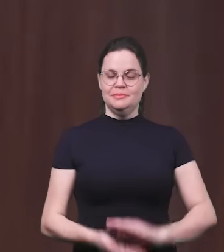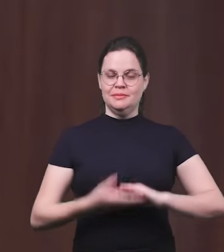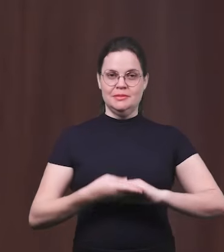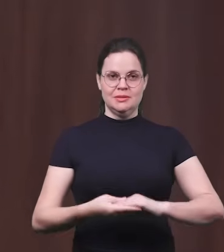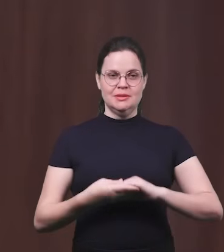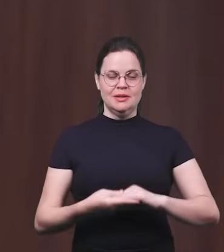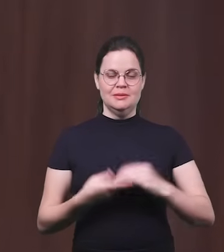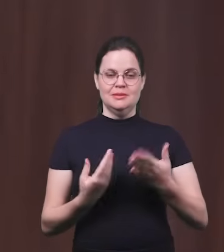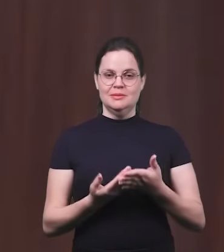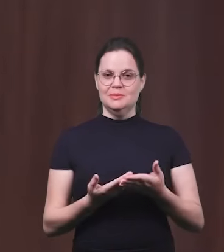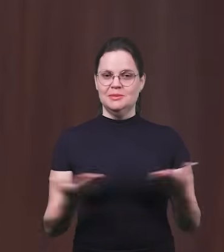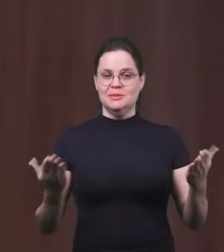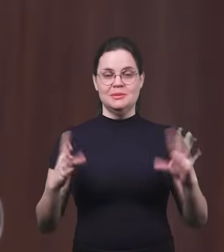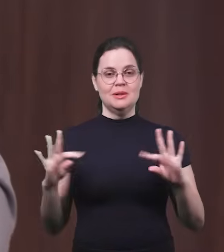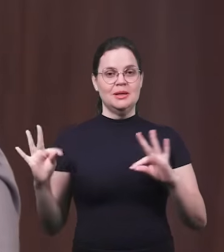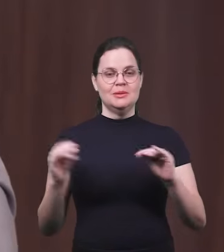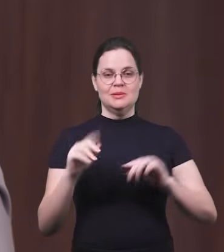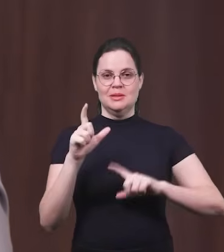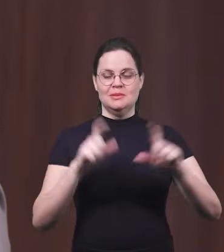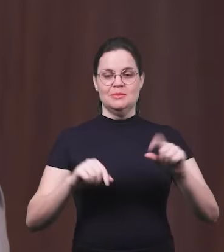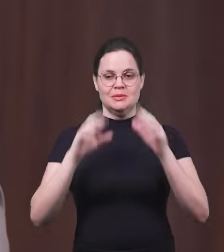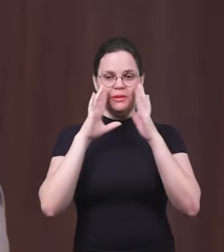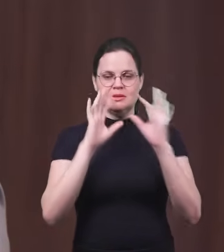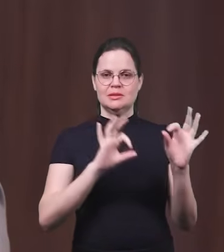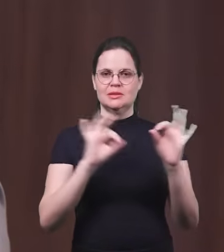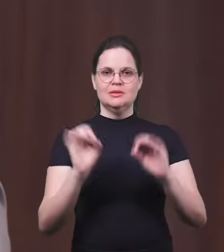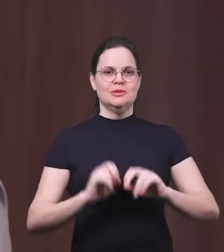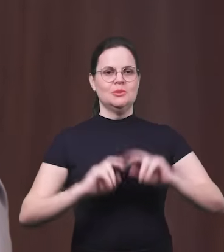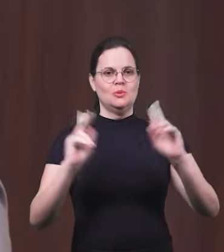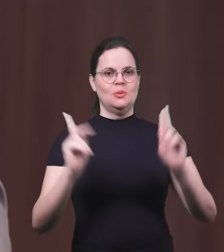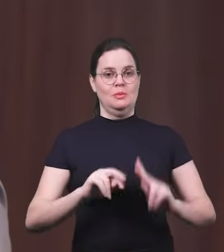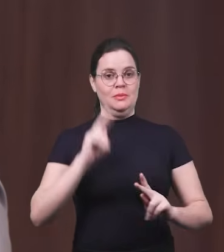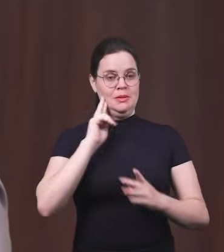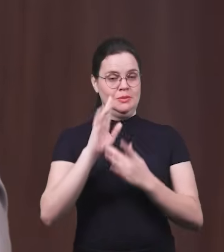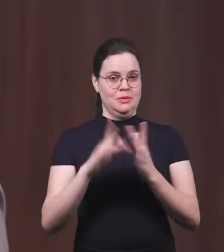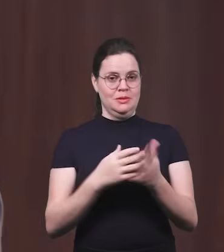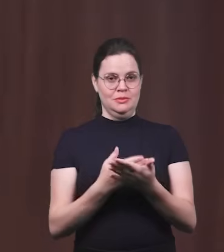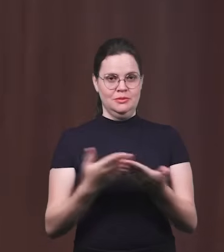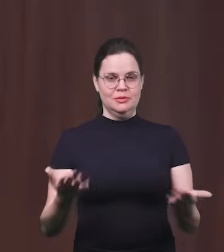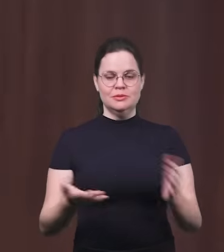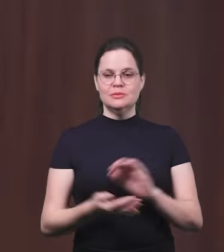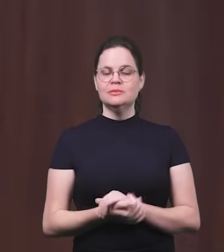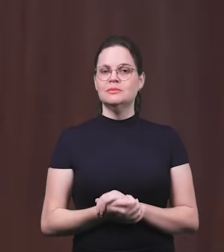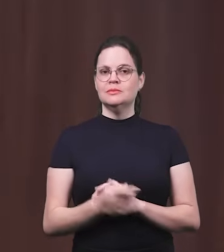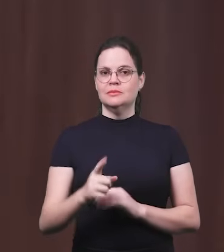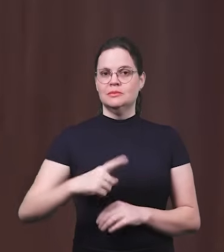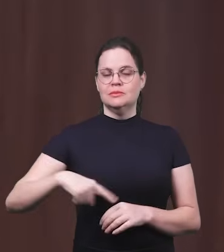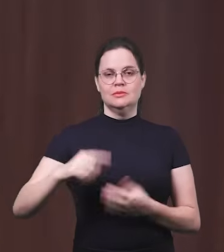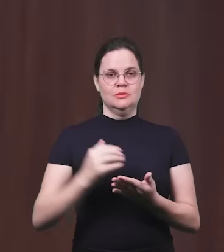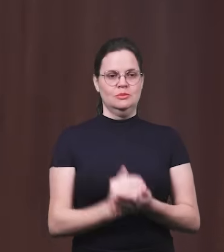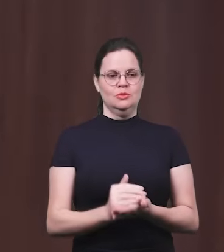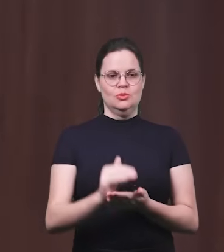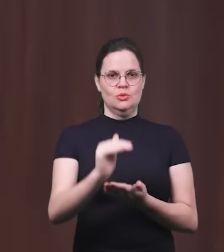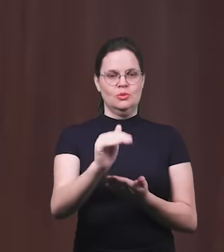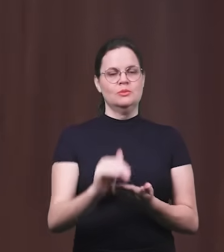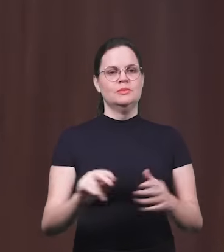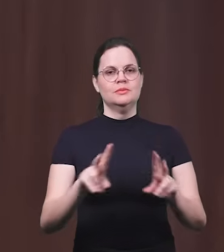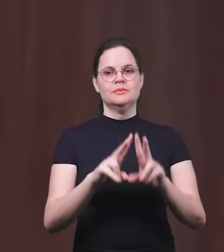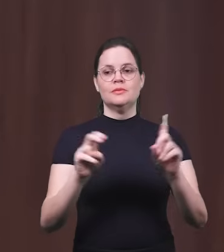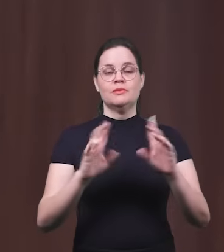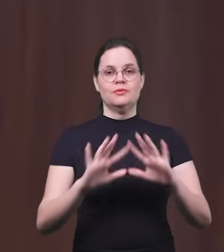Nós saudamos a todos que estão conosco com a paz do Senhor. Estamos iniciando mais